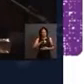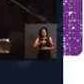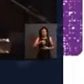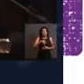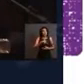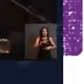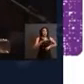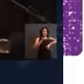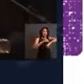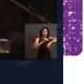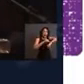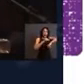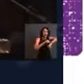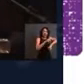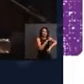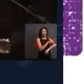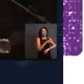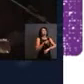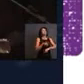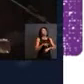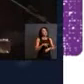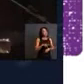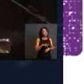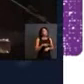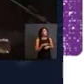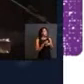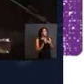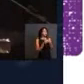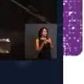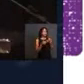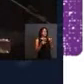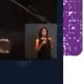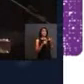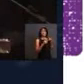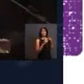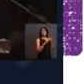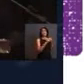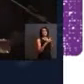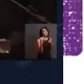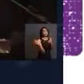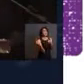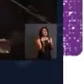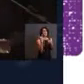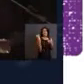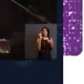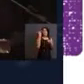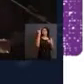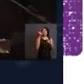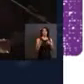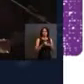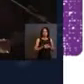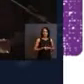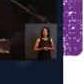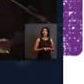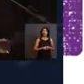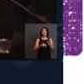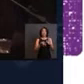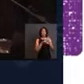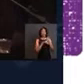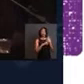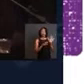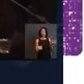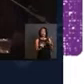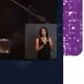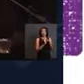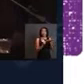do tempo pedagógico, enfim, são pontos importantes relacionados a uma